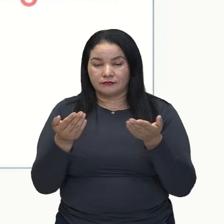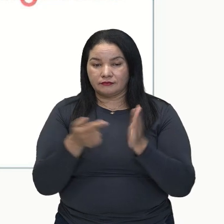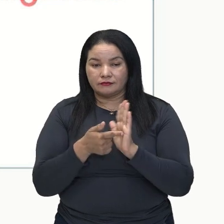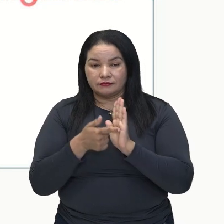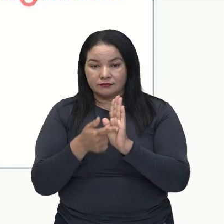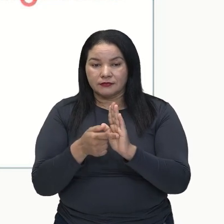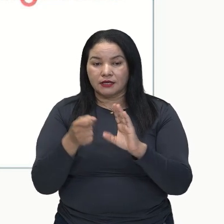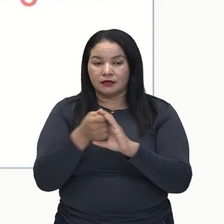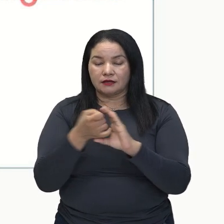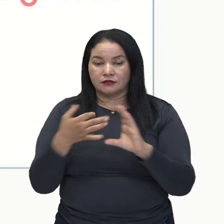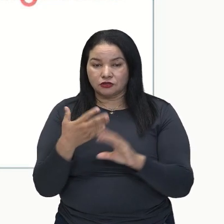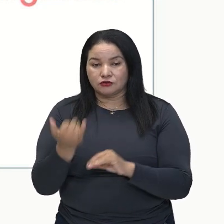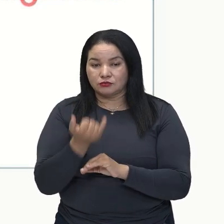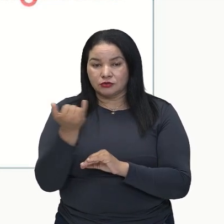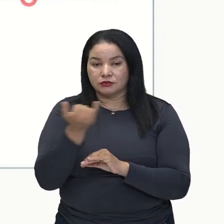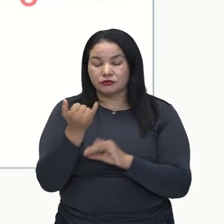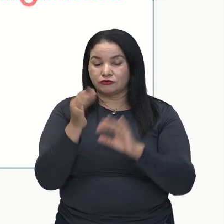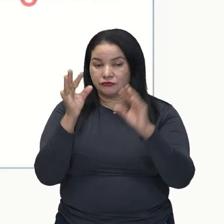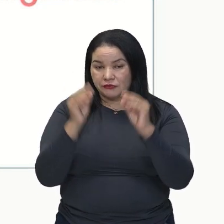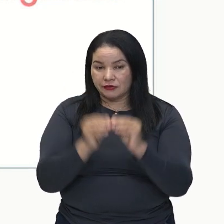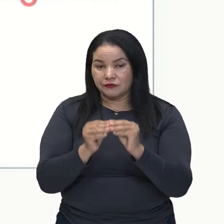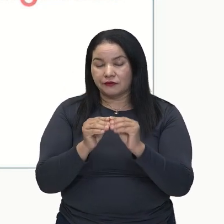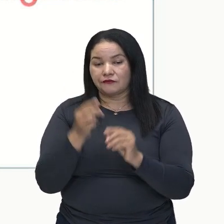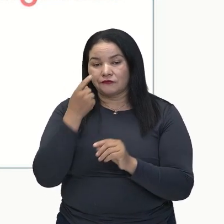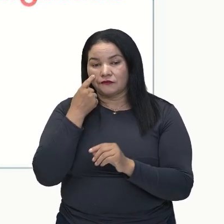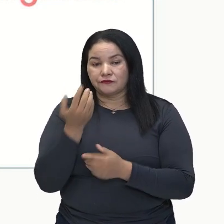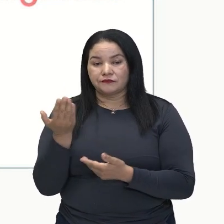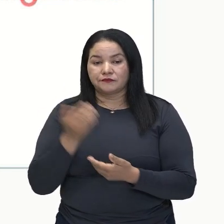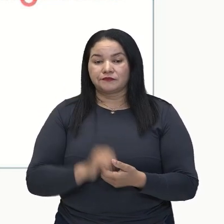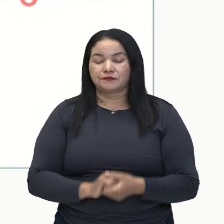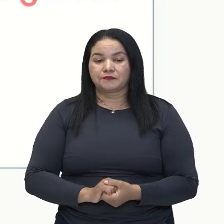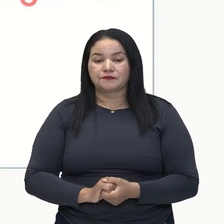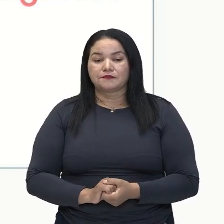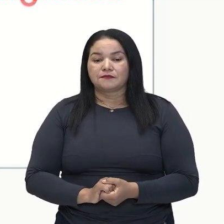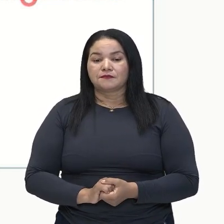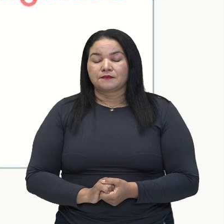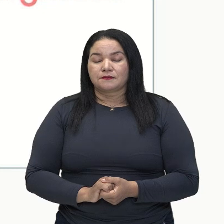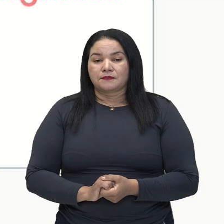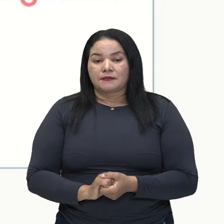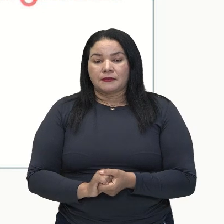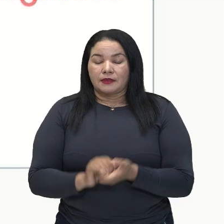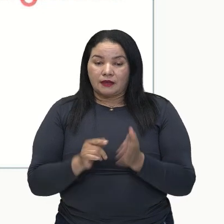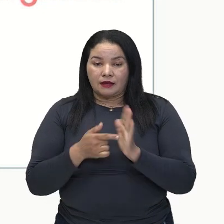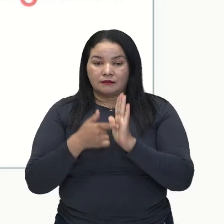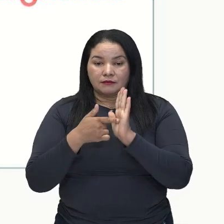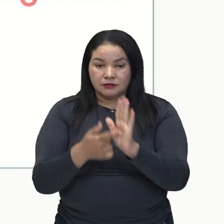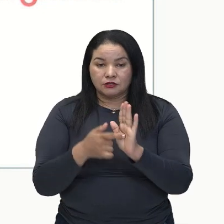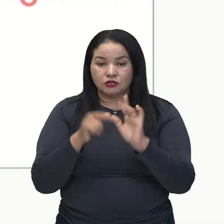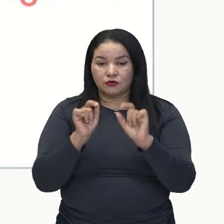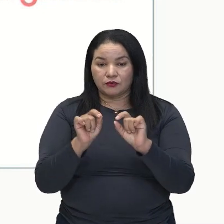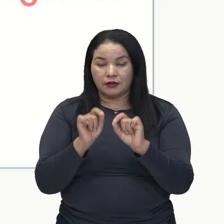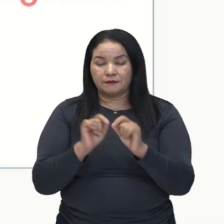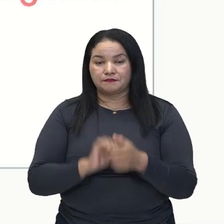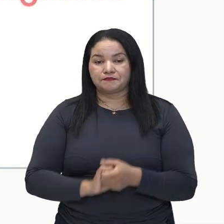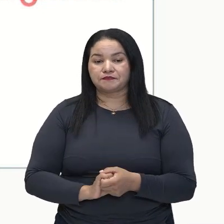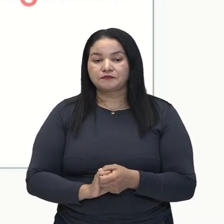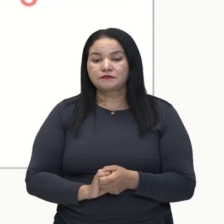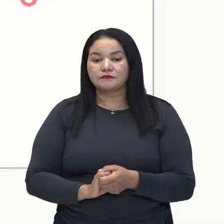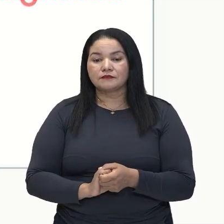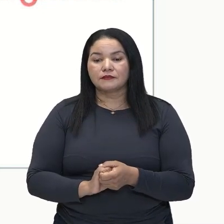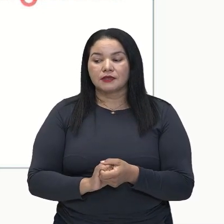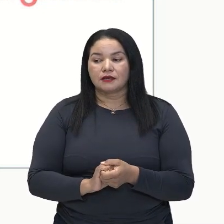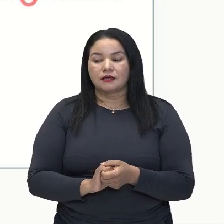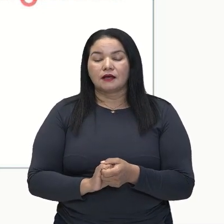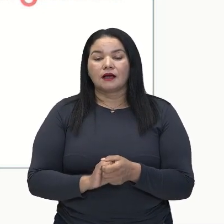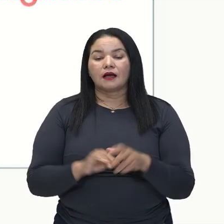característica importante das resenhas. As resenhas geralmente apresentam citações. Se eu estou analisando um livro e